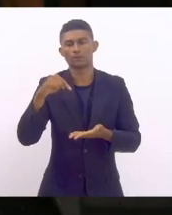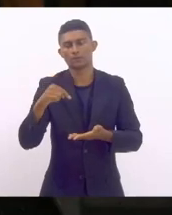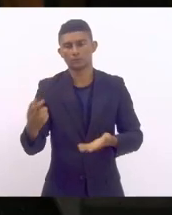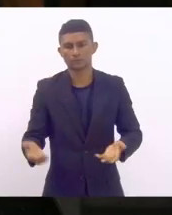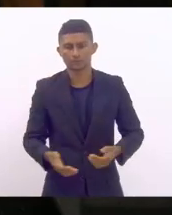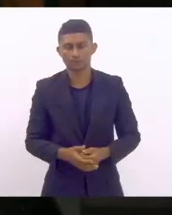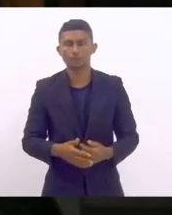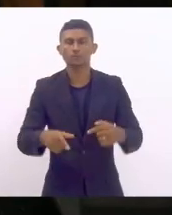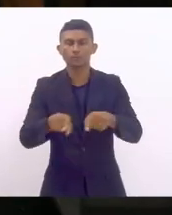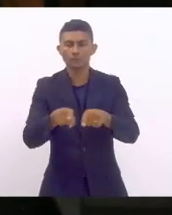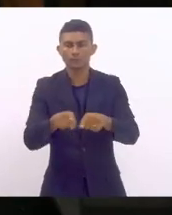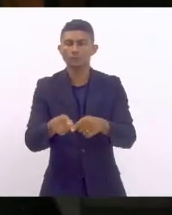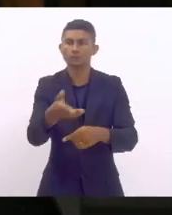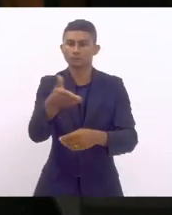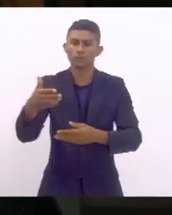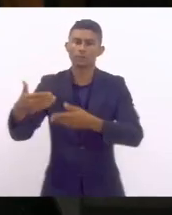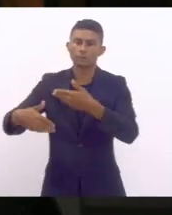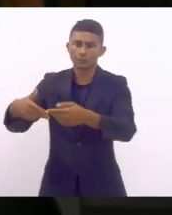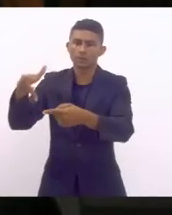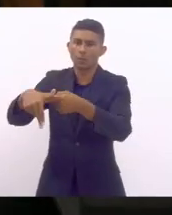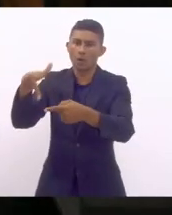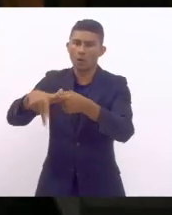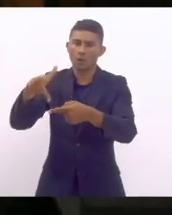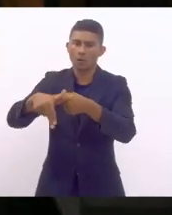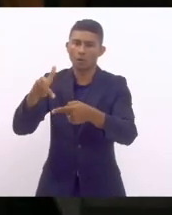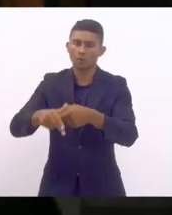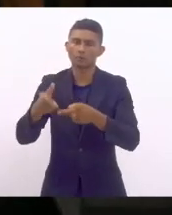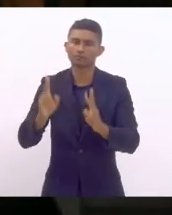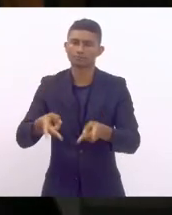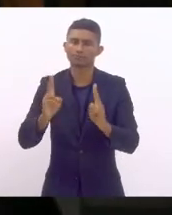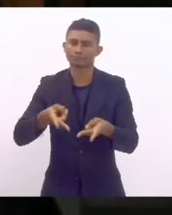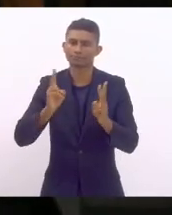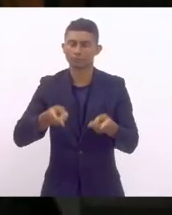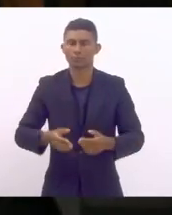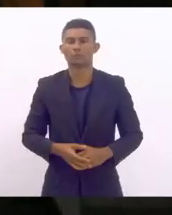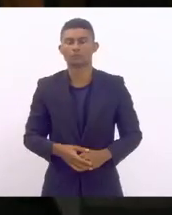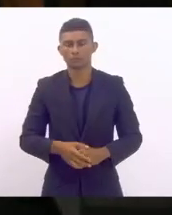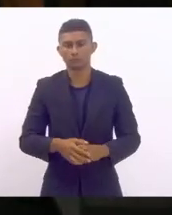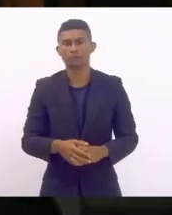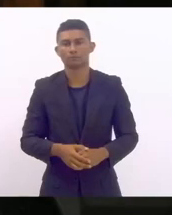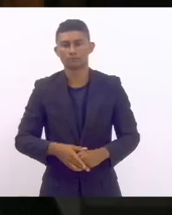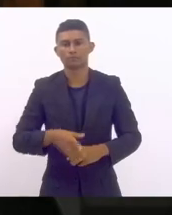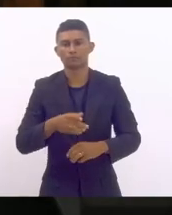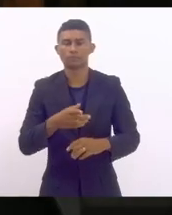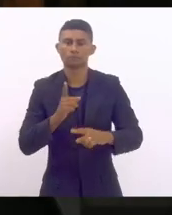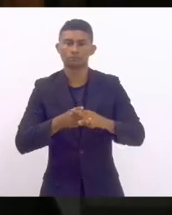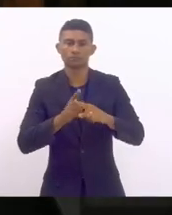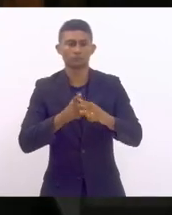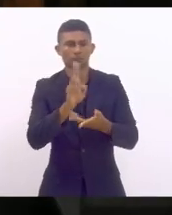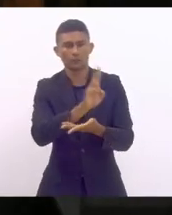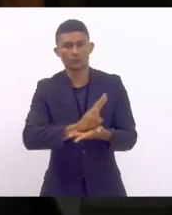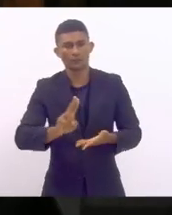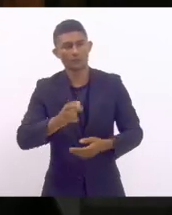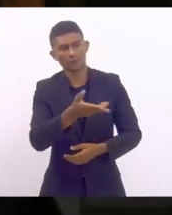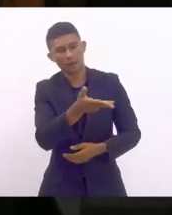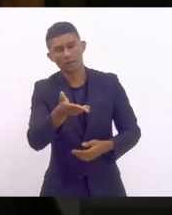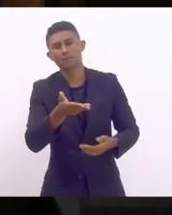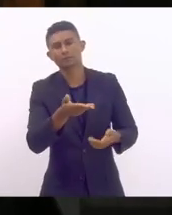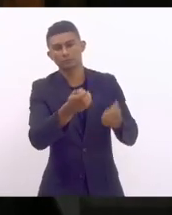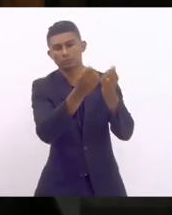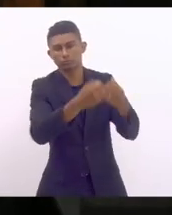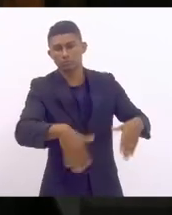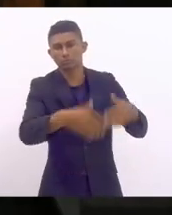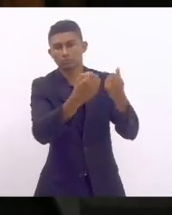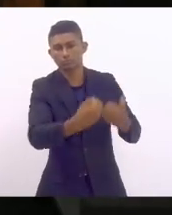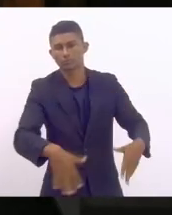e os cortes sucessivos em detrimento da nossa universidade pública em